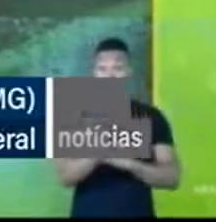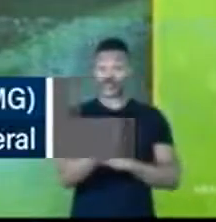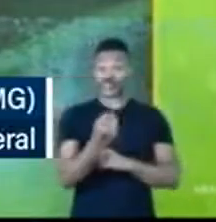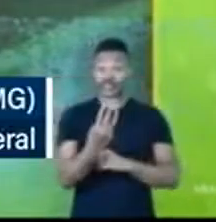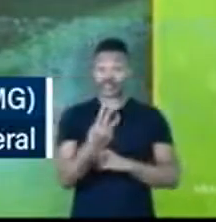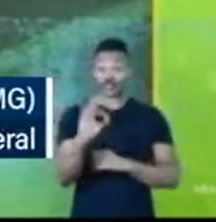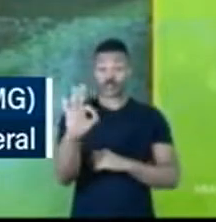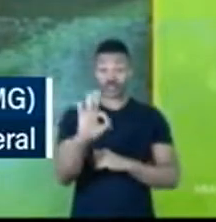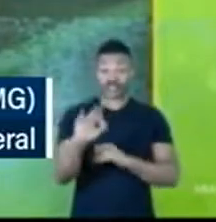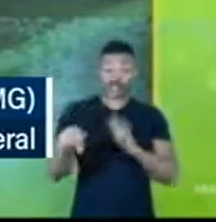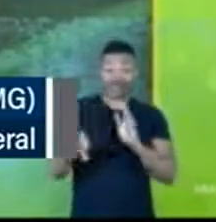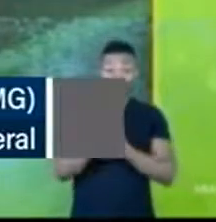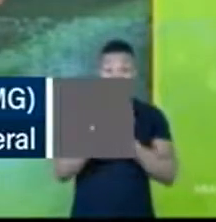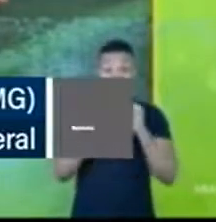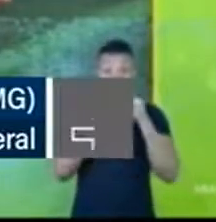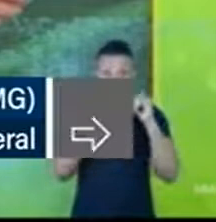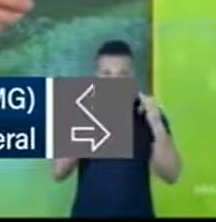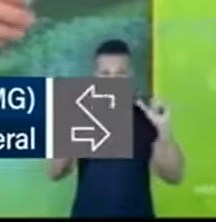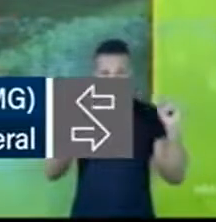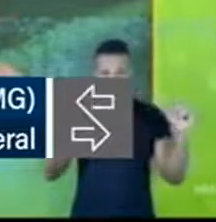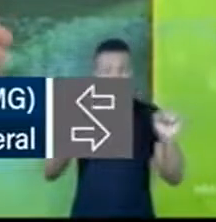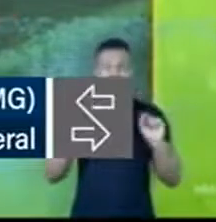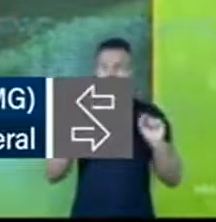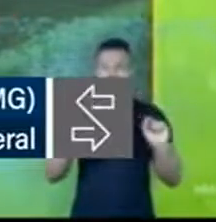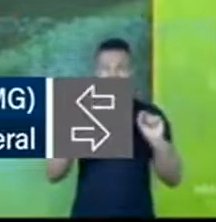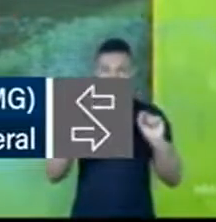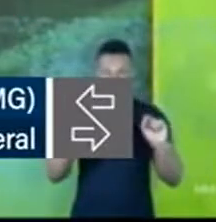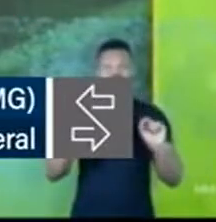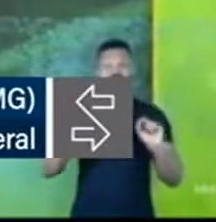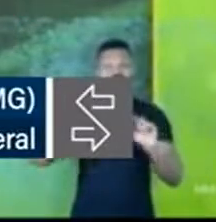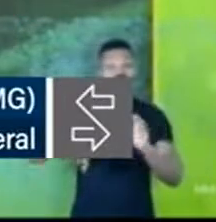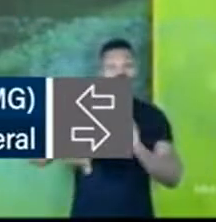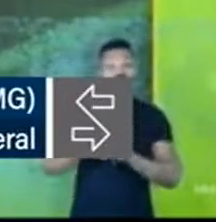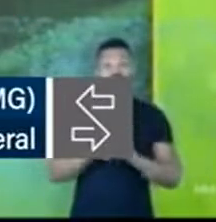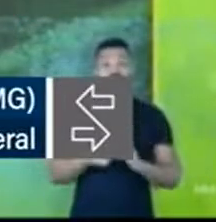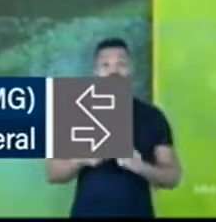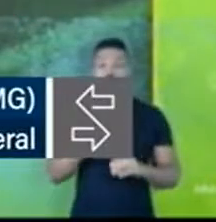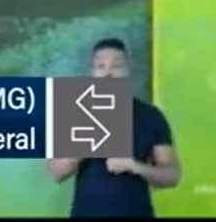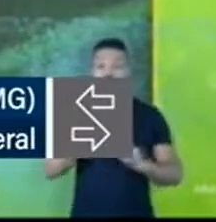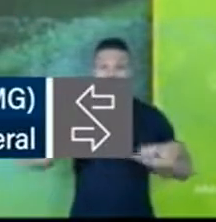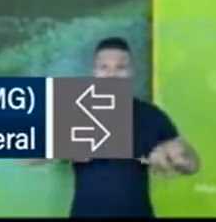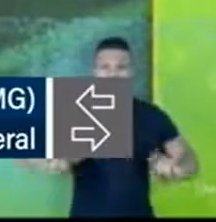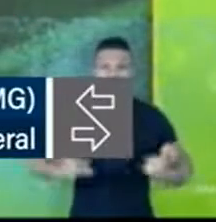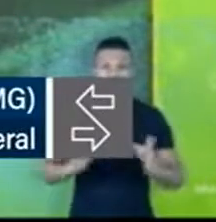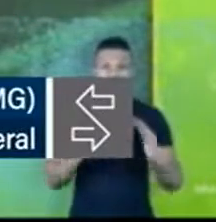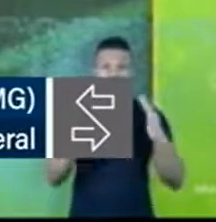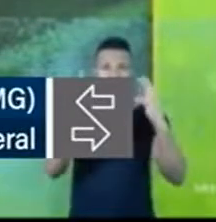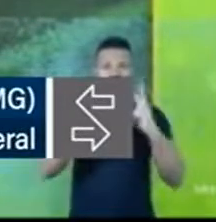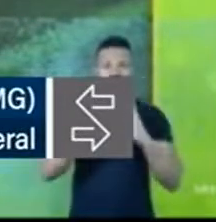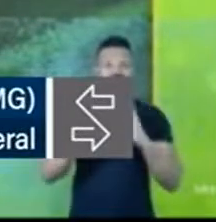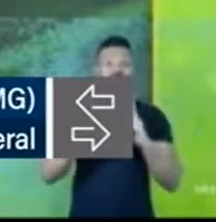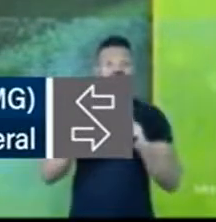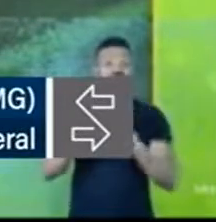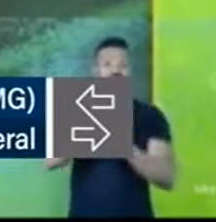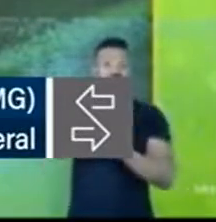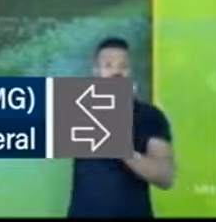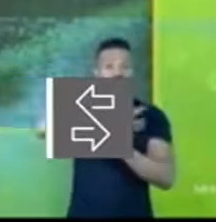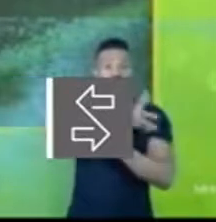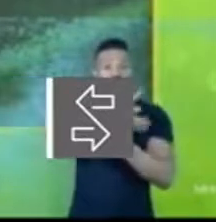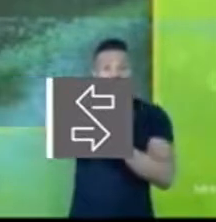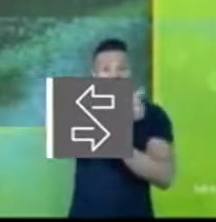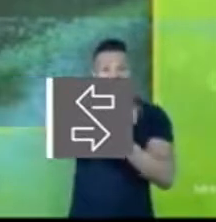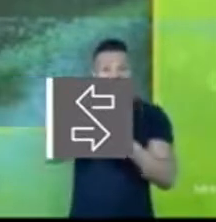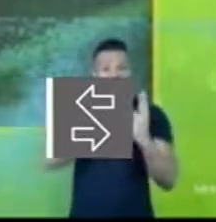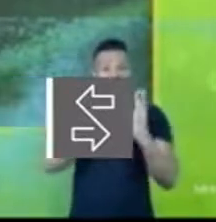matriz energética baseada em energia hidrelétrica, energia solar, energia eólica, energia de biomassa.